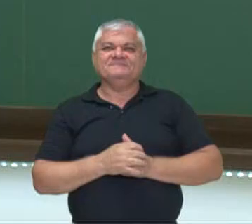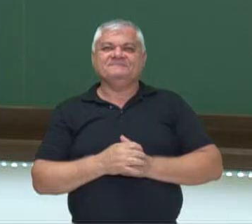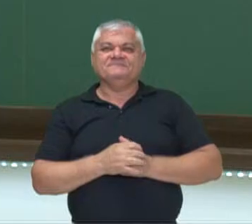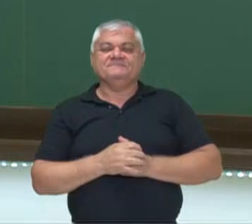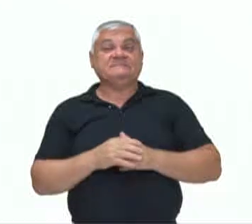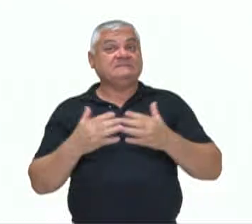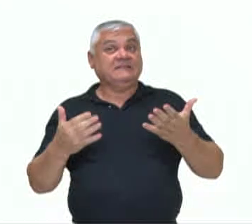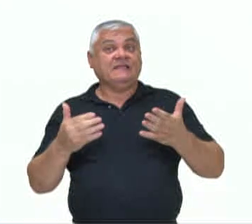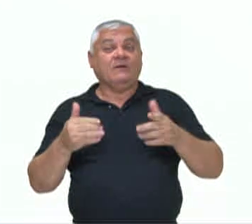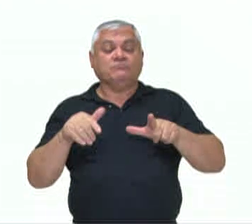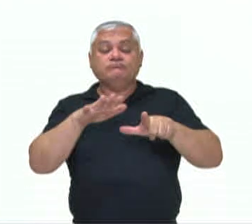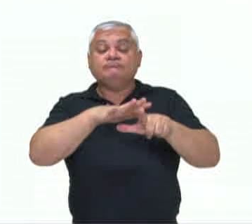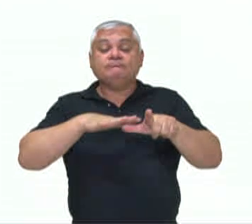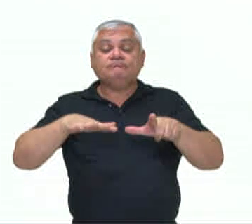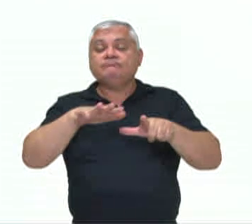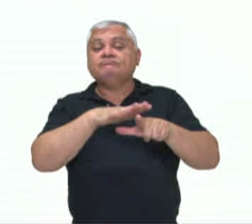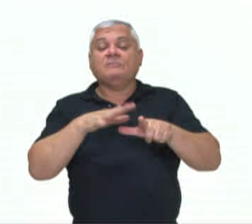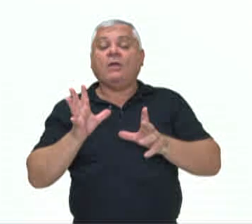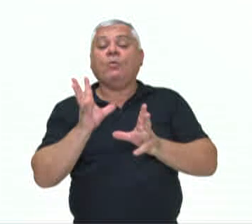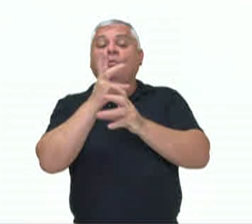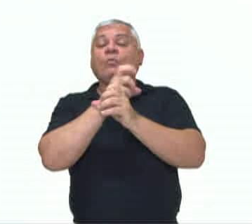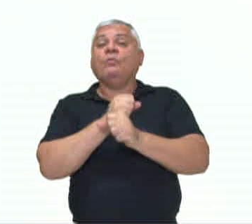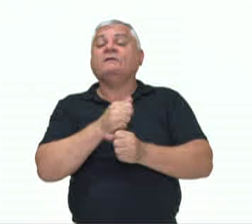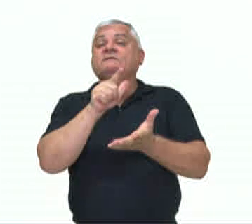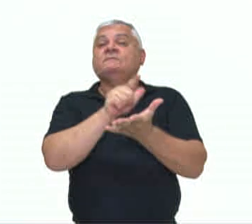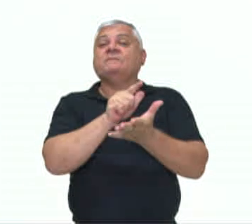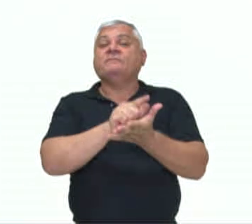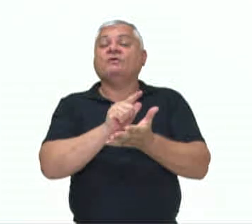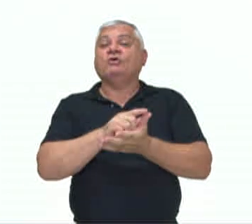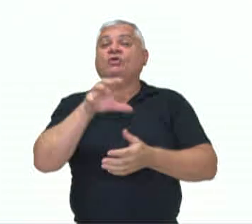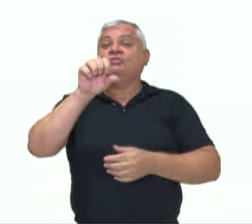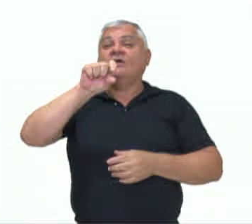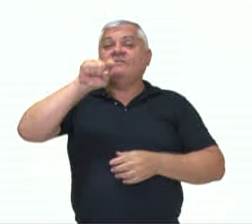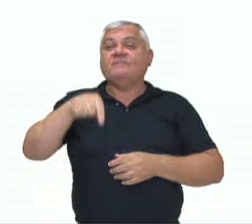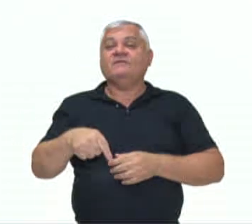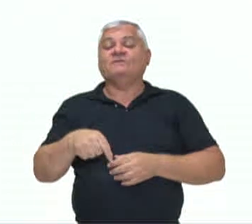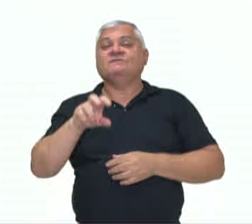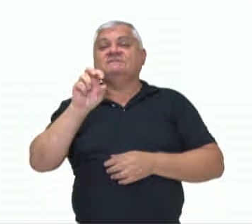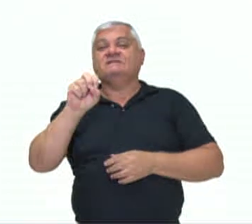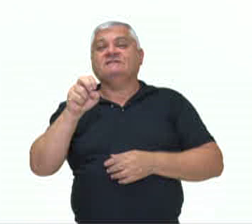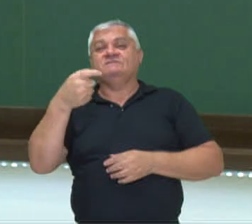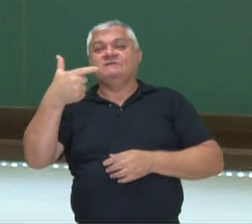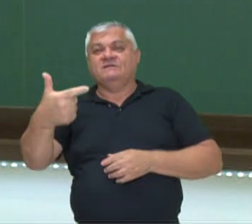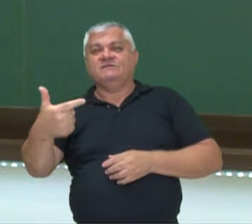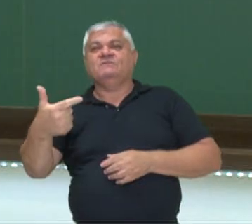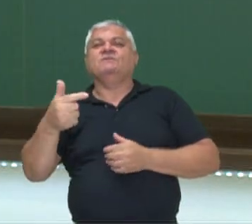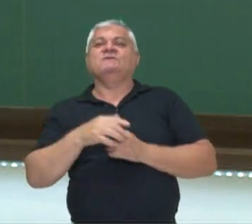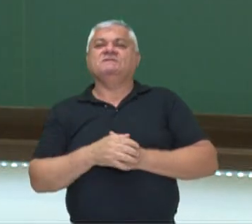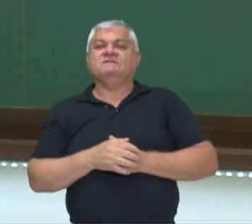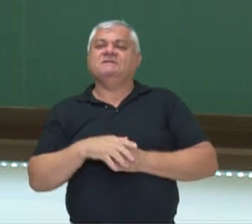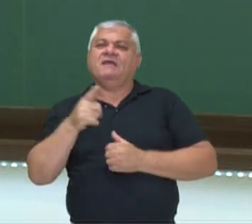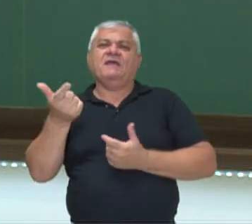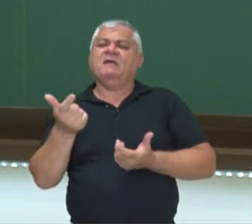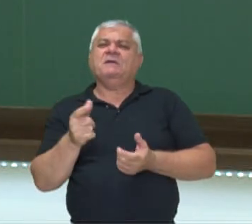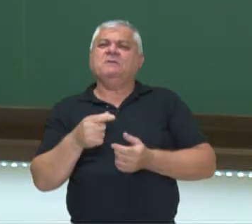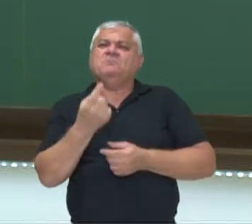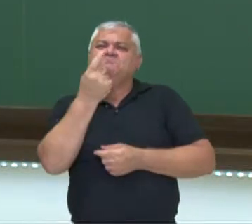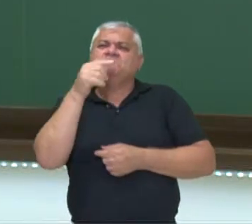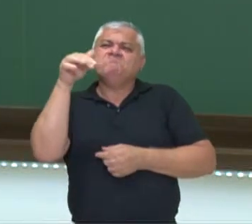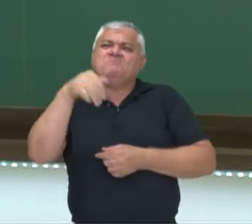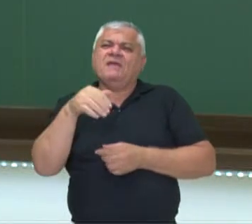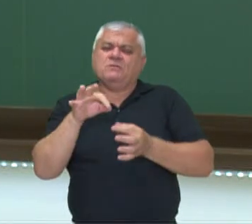Logo, a área total de papel é 9.052 centímetros quadrados. Parece muito, mas isso aqui é menos do que um metro